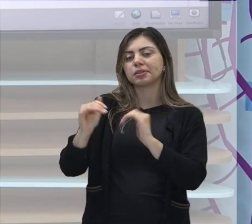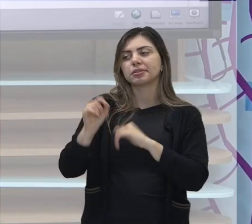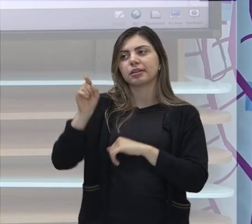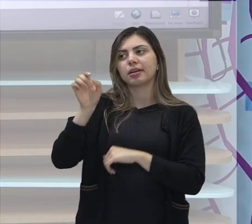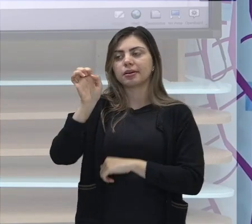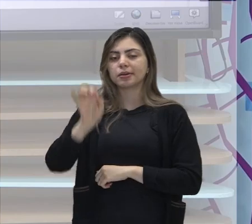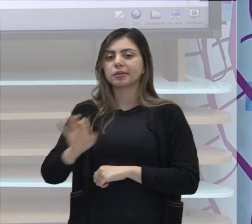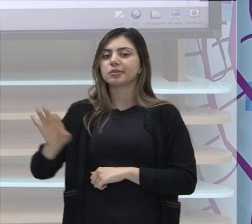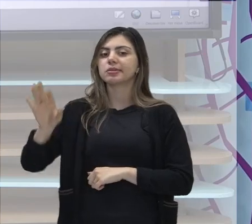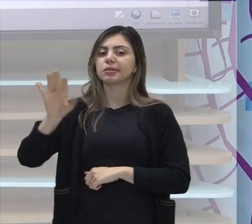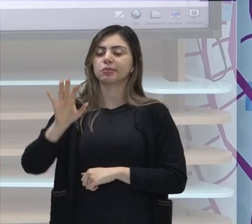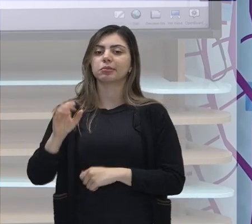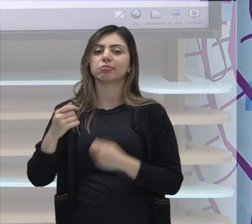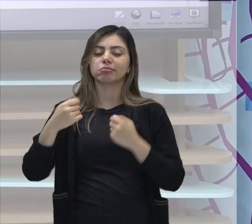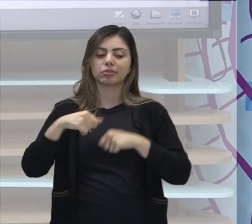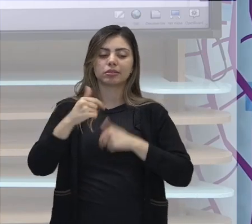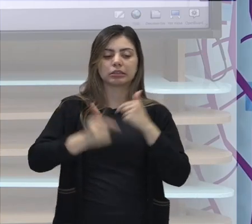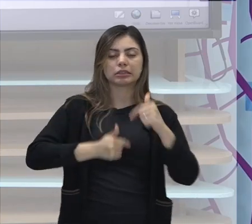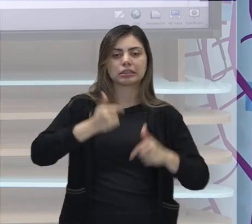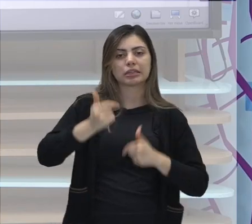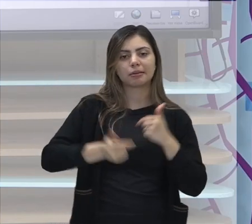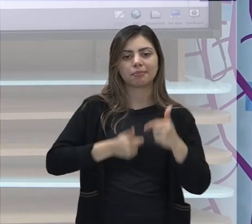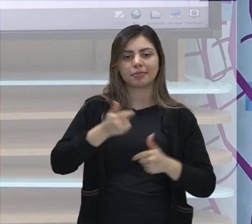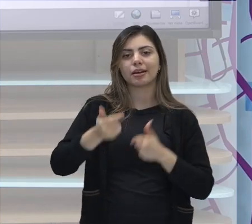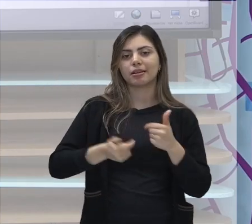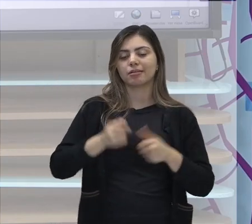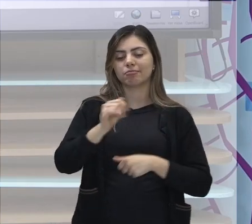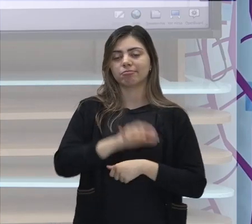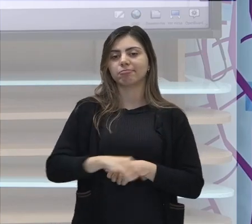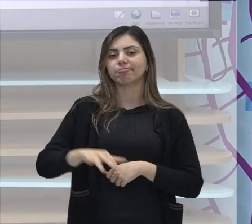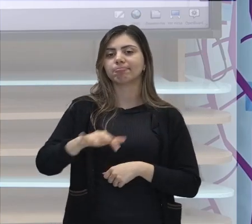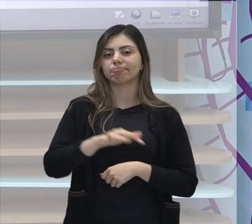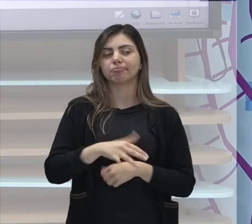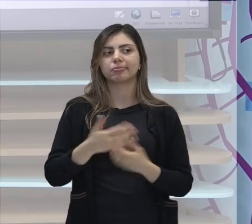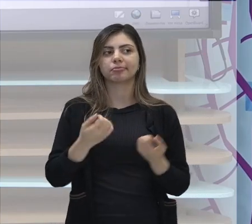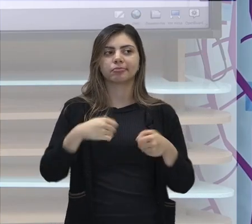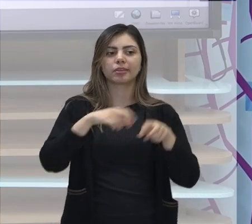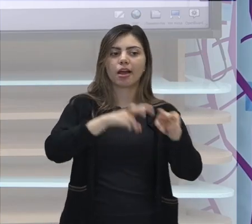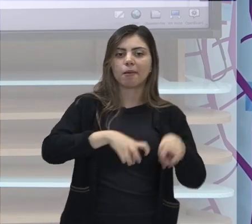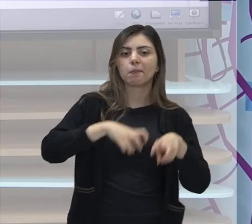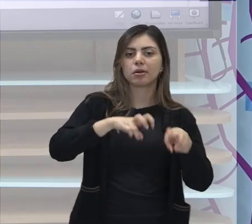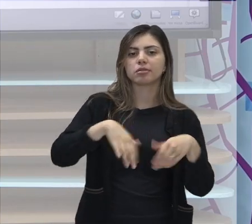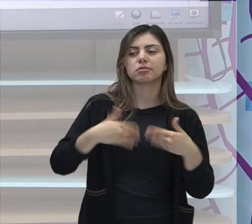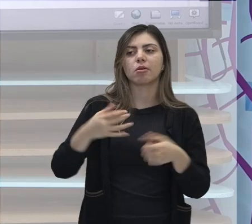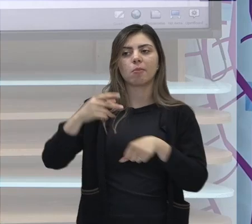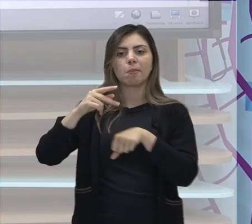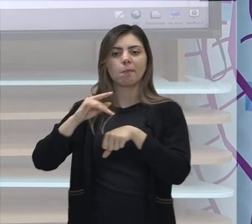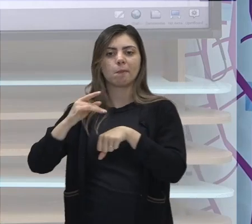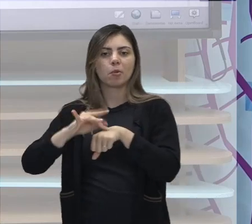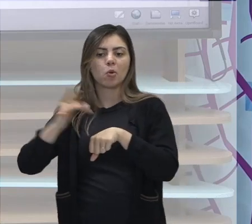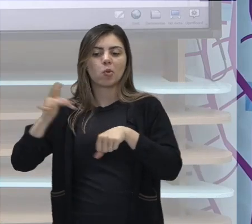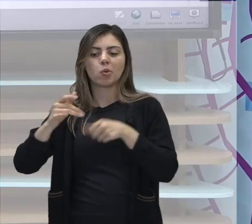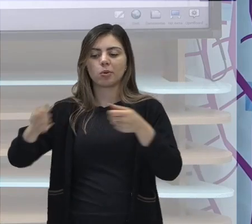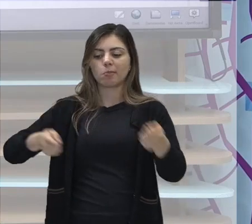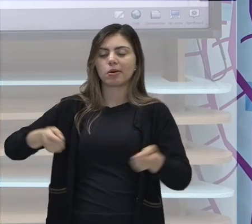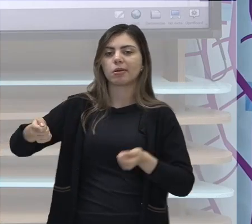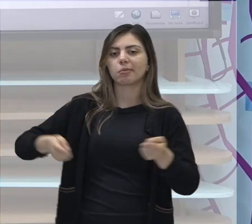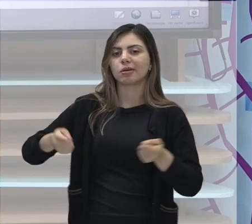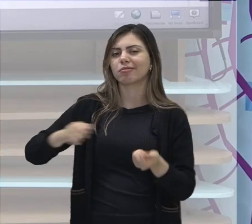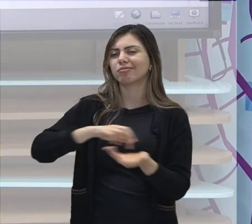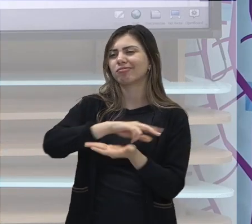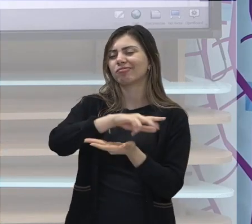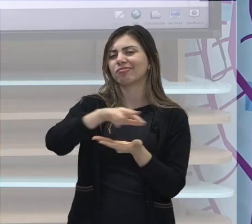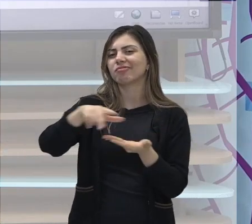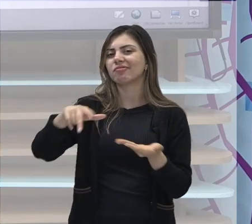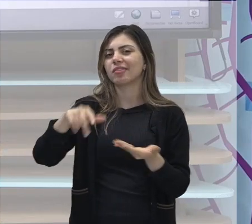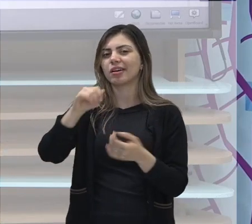europeus para poder trabalhar dentro dessas áreas de plantações, minerações, né, e dentre outras